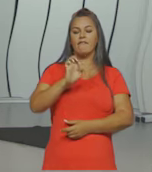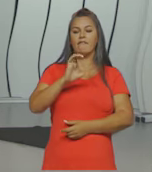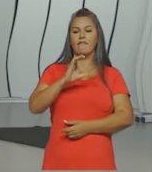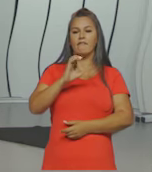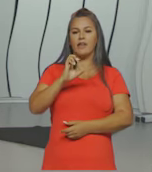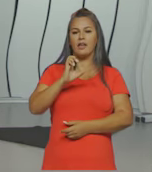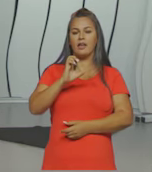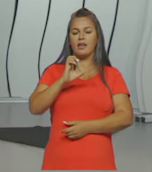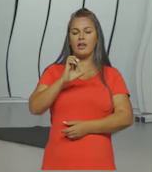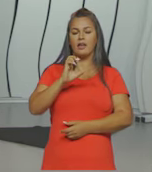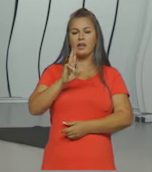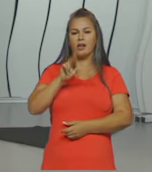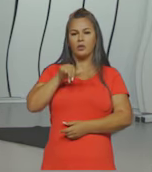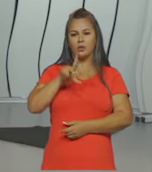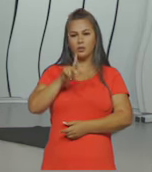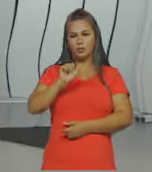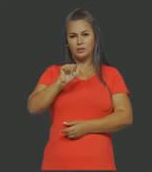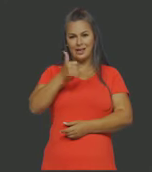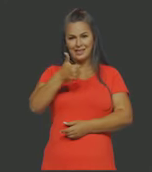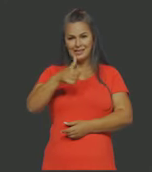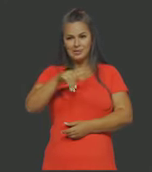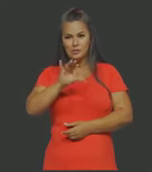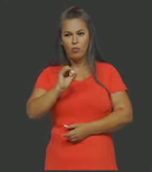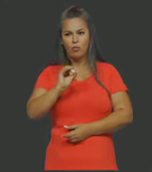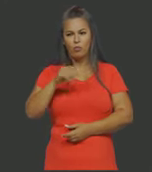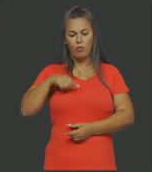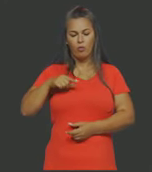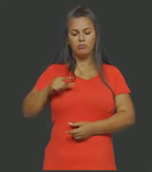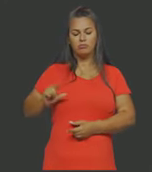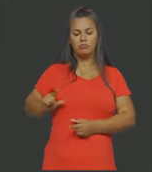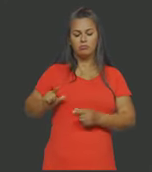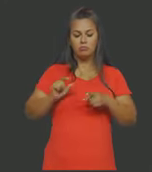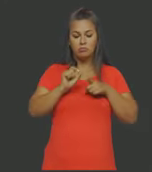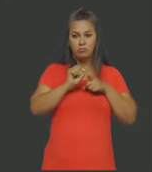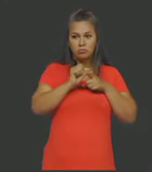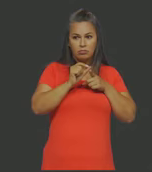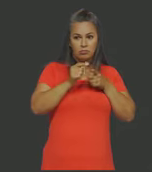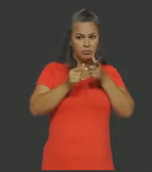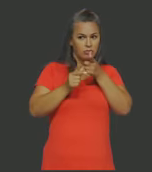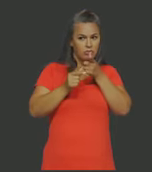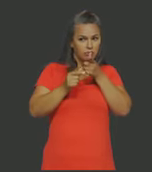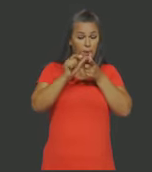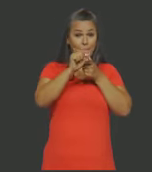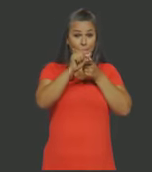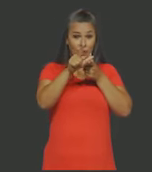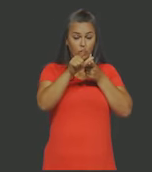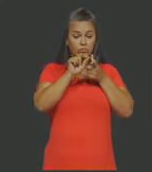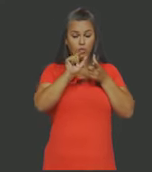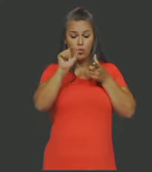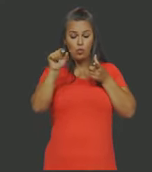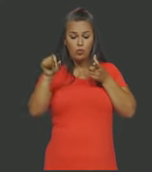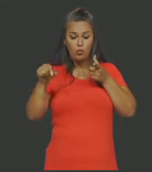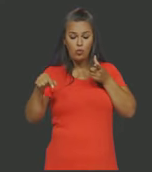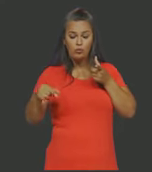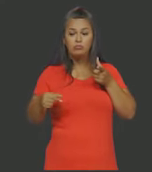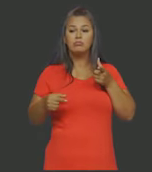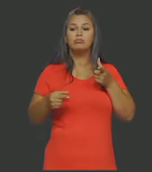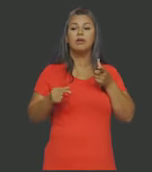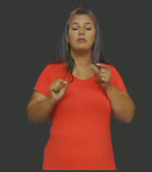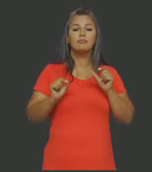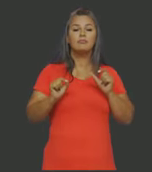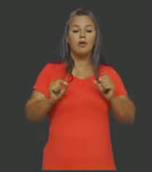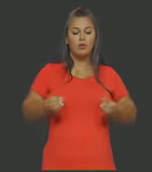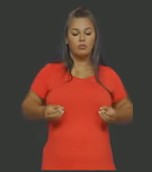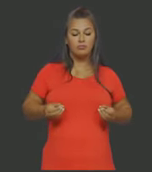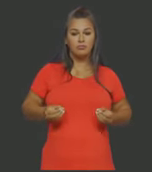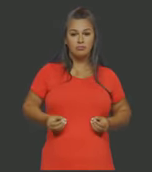A fecundação ocorre na tuba uterina. É aqui que a célula sexual vai chegar e o